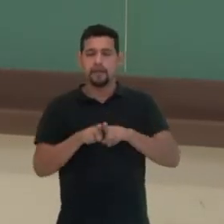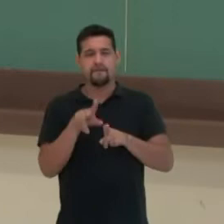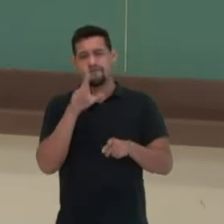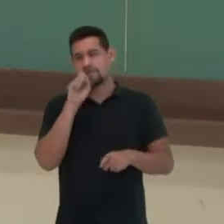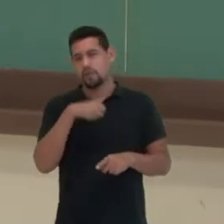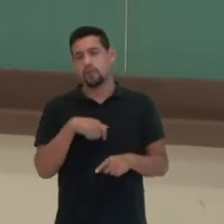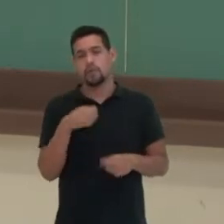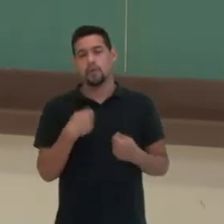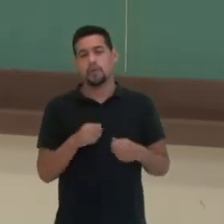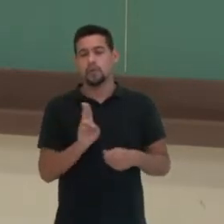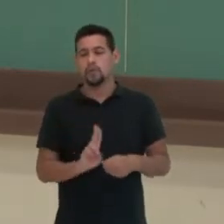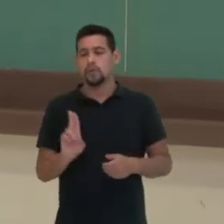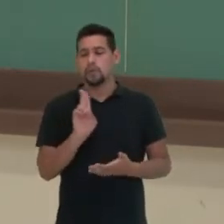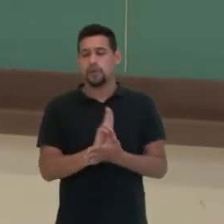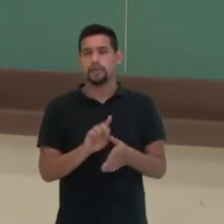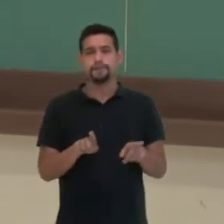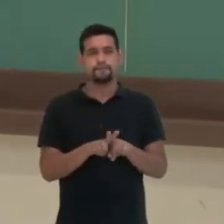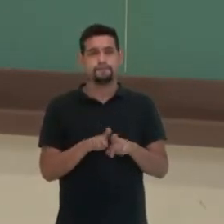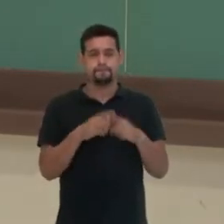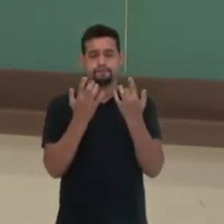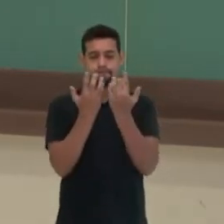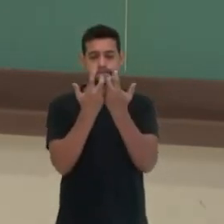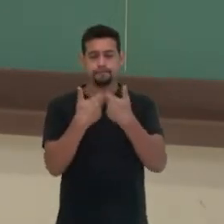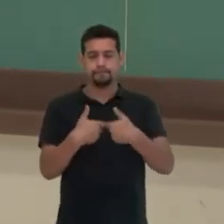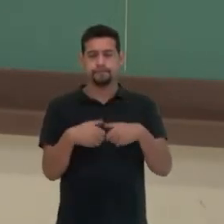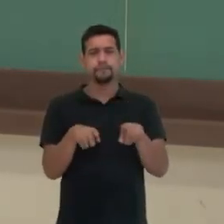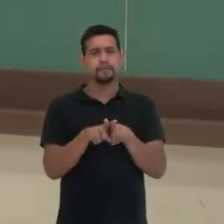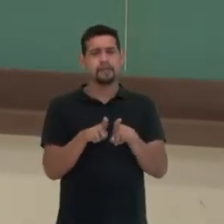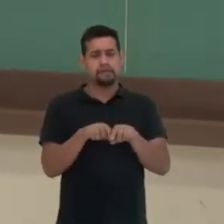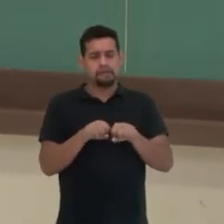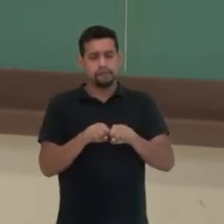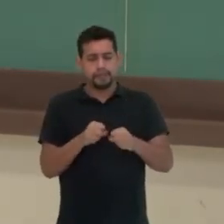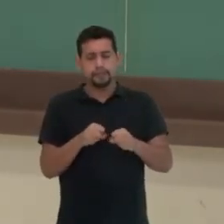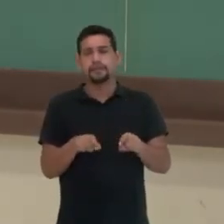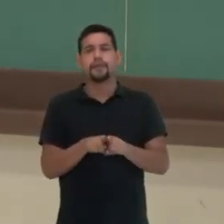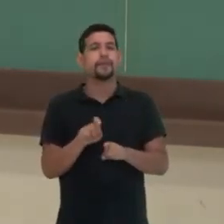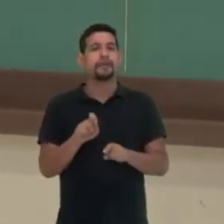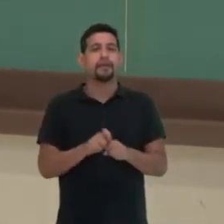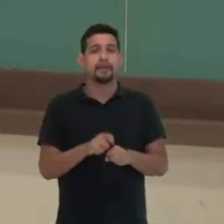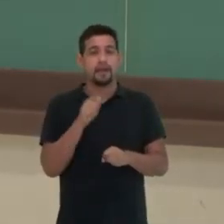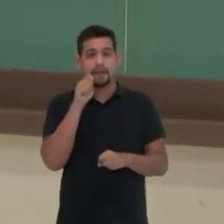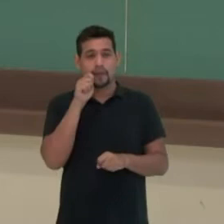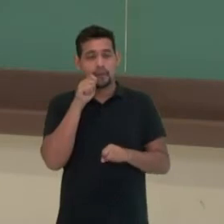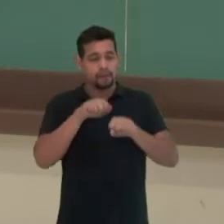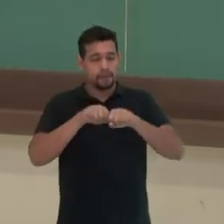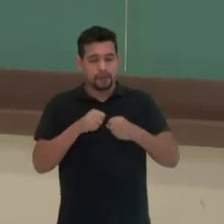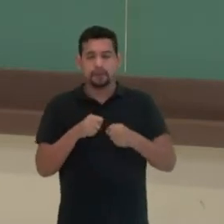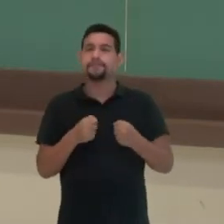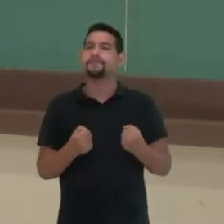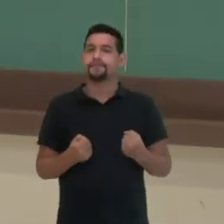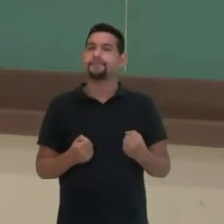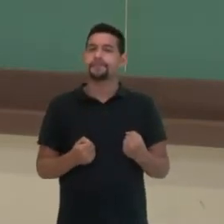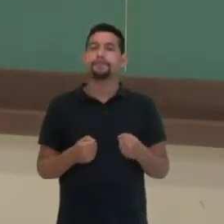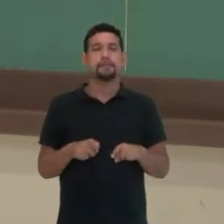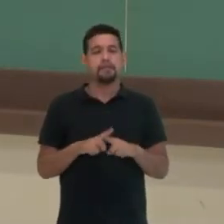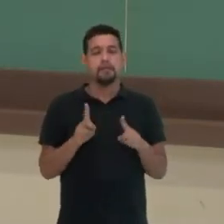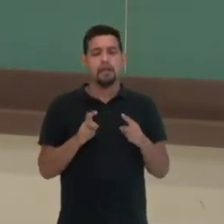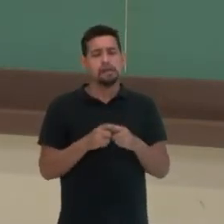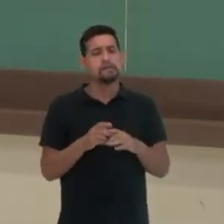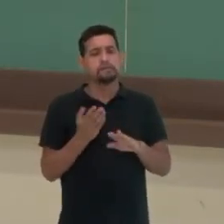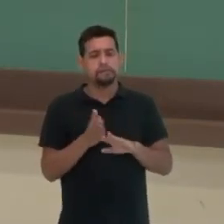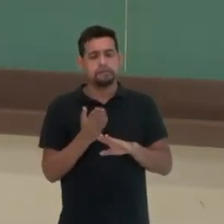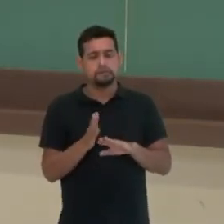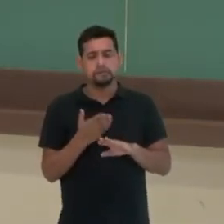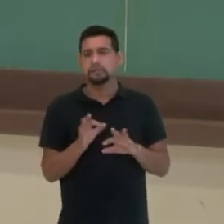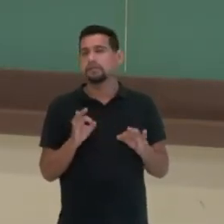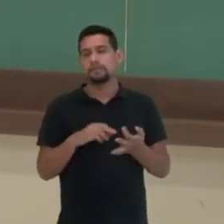que eu vou ter que aplicar aqui com essa máquina para eu quebrar, então, né, esse objeto, né? Eu preciso exercer uma força,